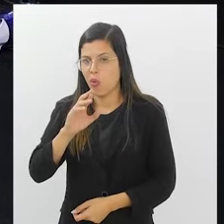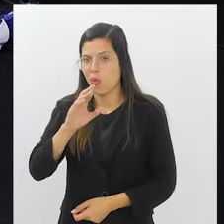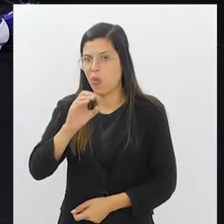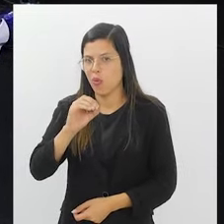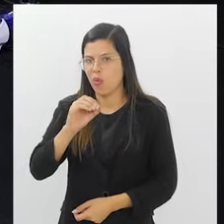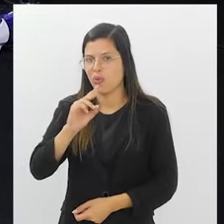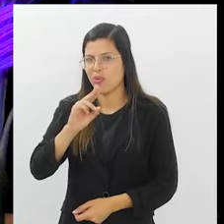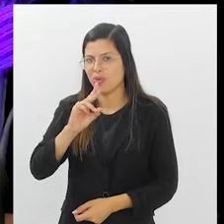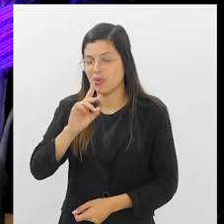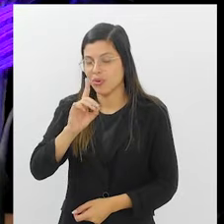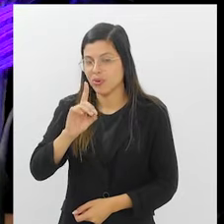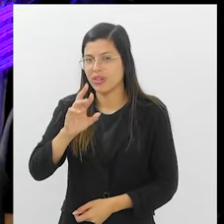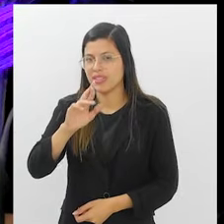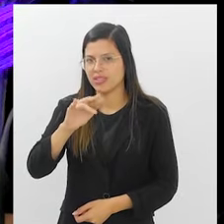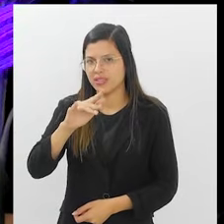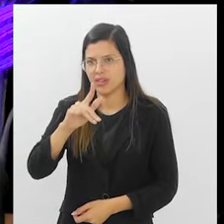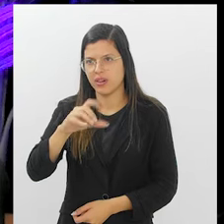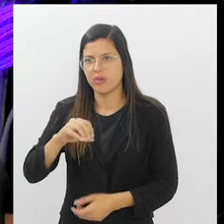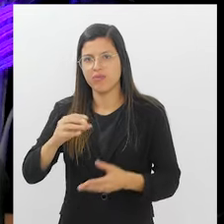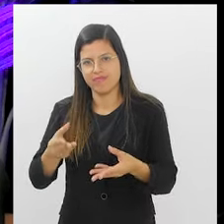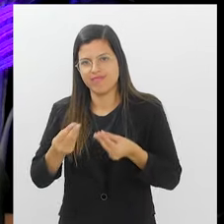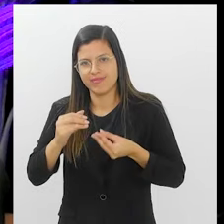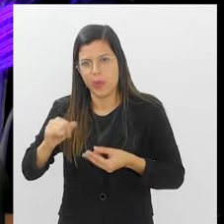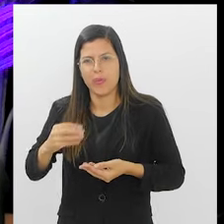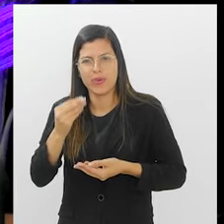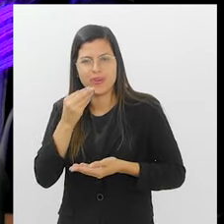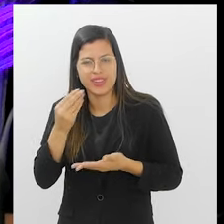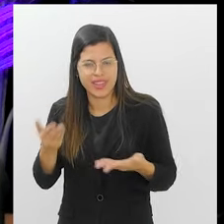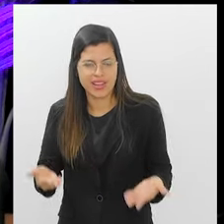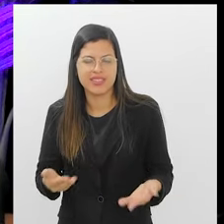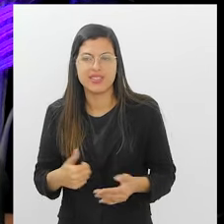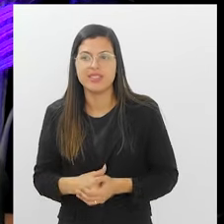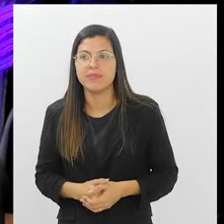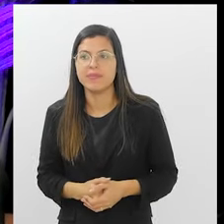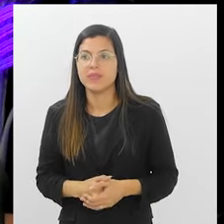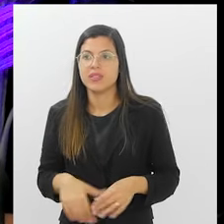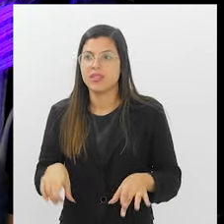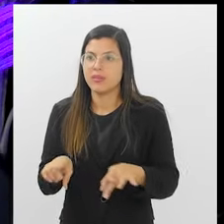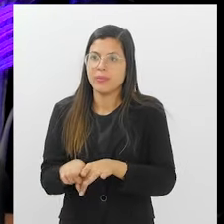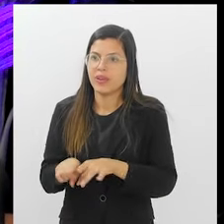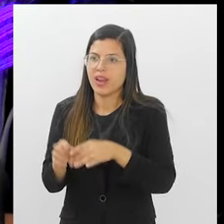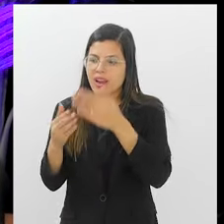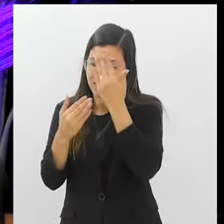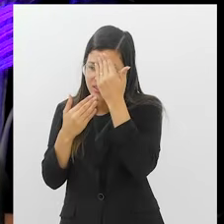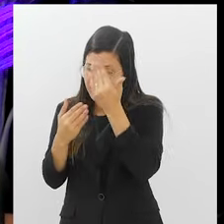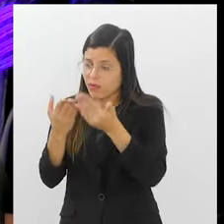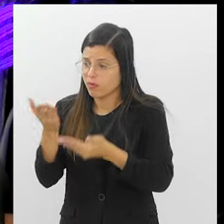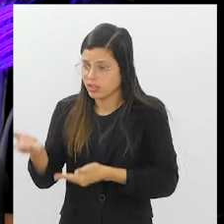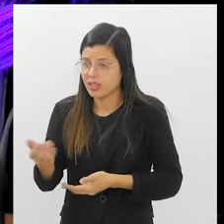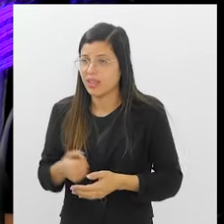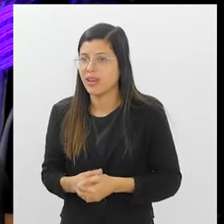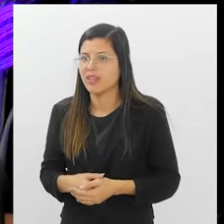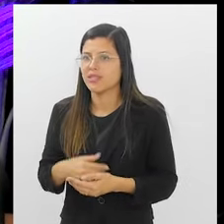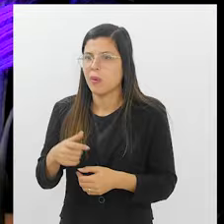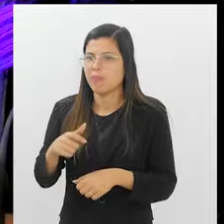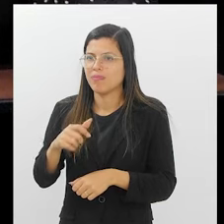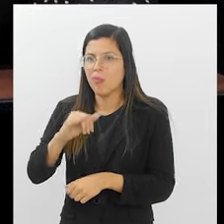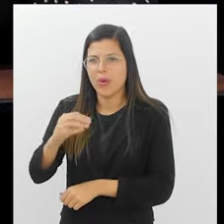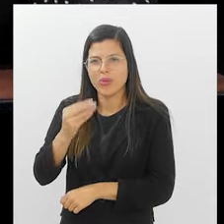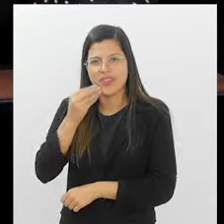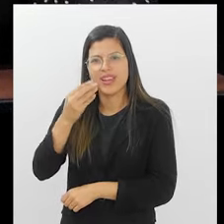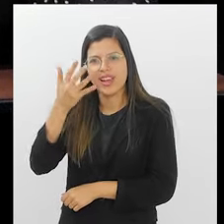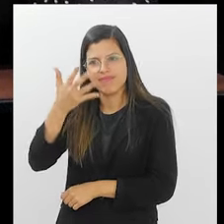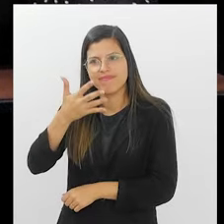oportunidade aqui para que a gente possa estar aqui. E agradecer, entendeu, a você também, né, por dar essa oportunidade de a gente falar.